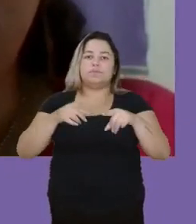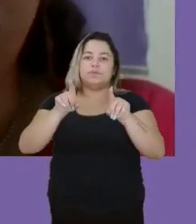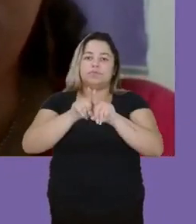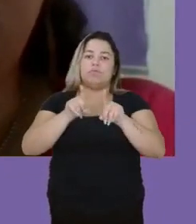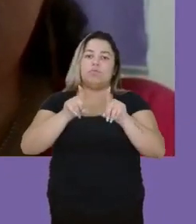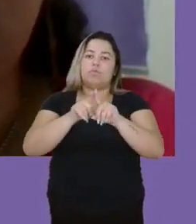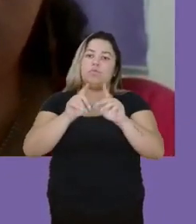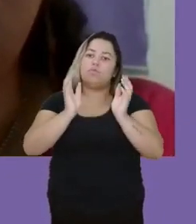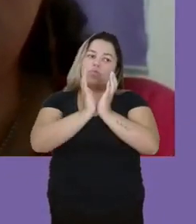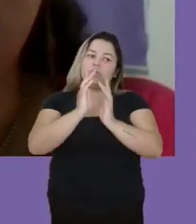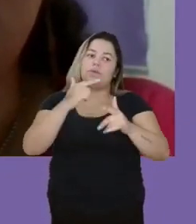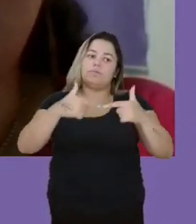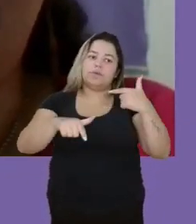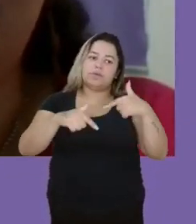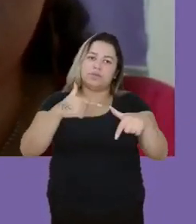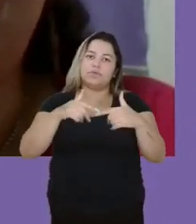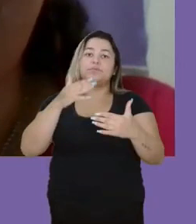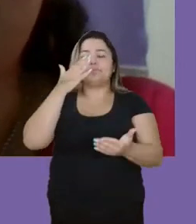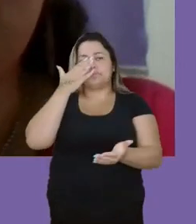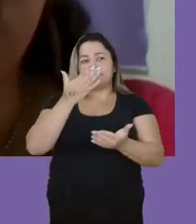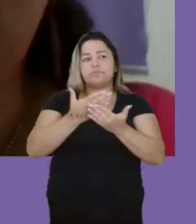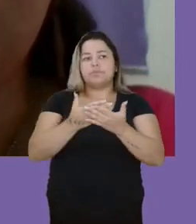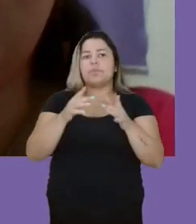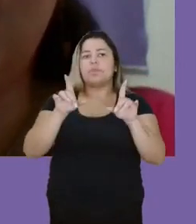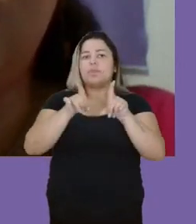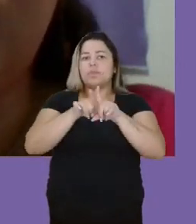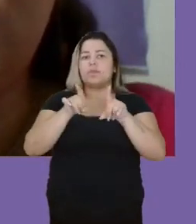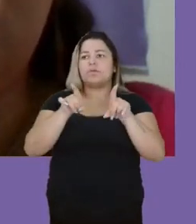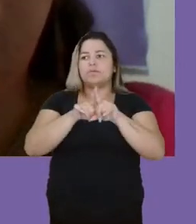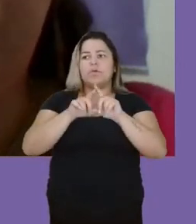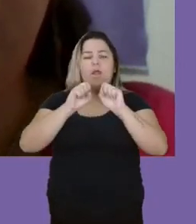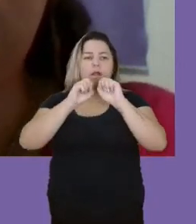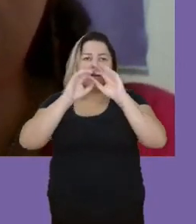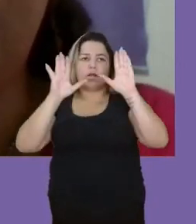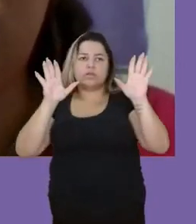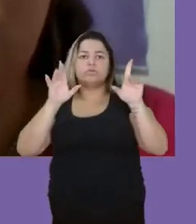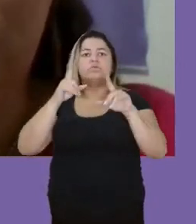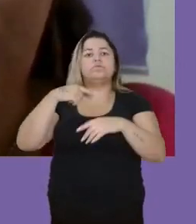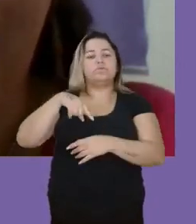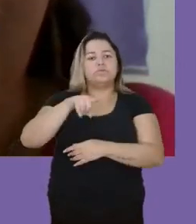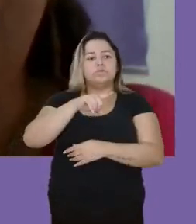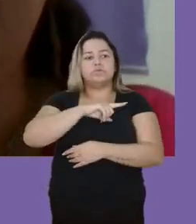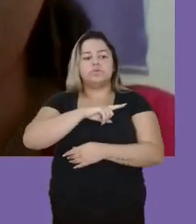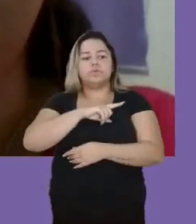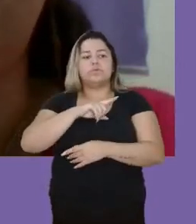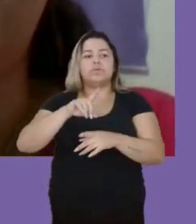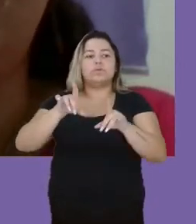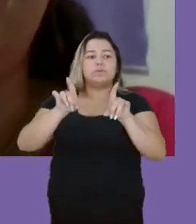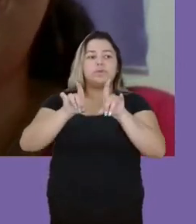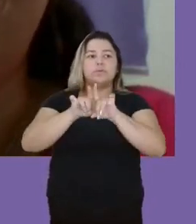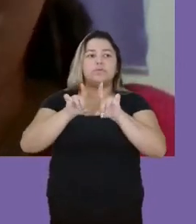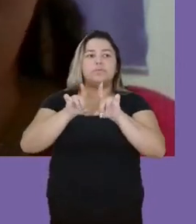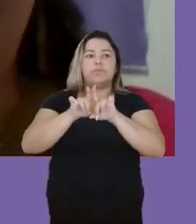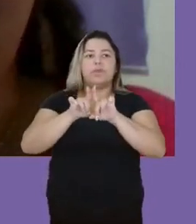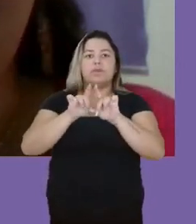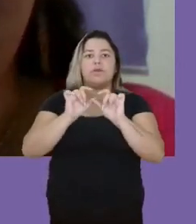trabalhadora. Então, eu acredito que isso nos traz mais lucidez daquilo que a gente defende, do que a gente quer e da